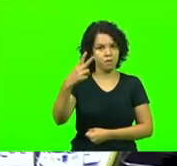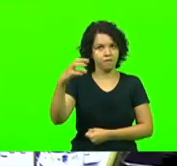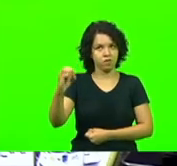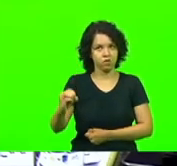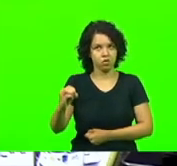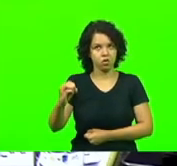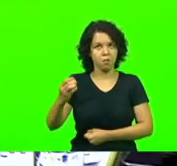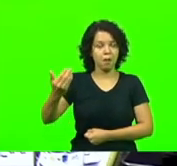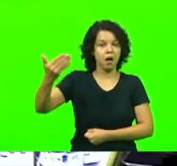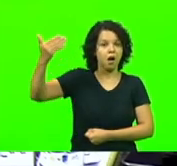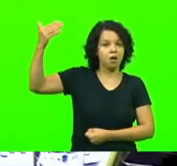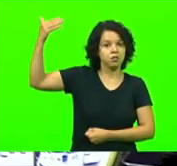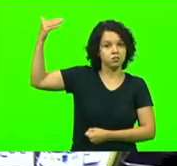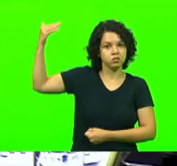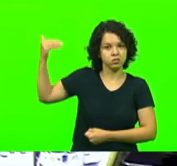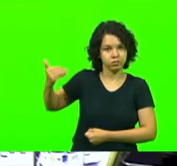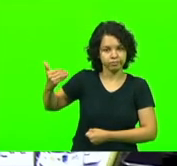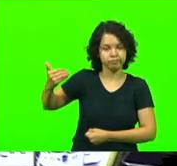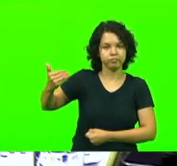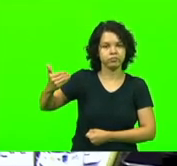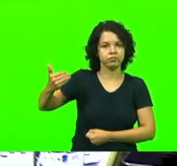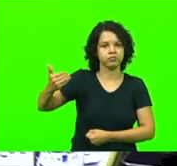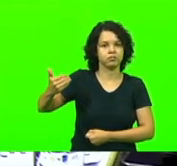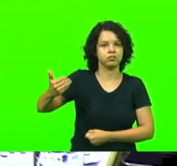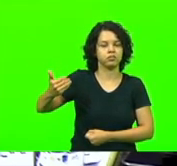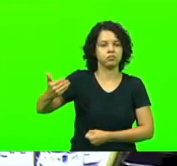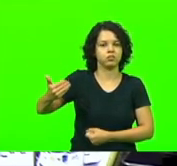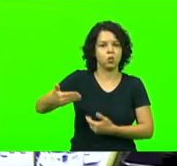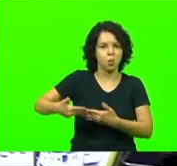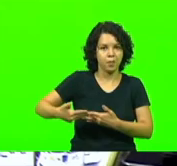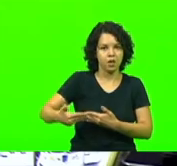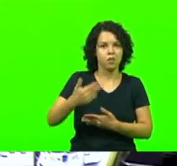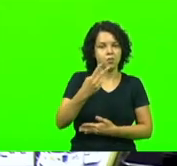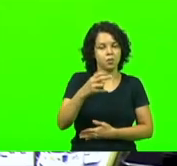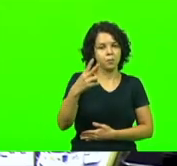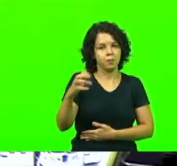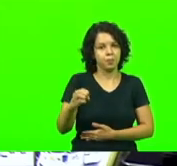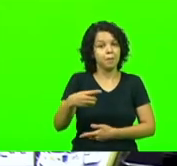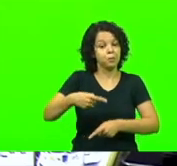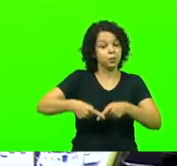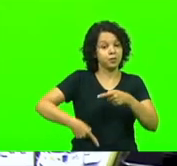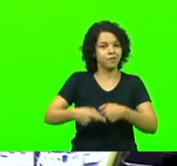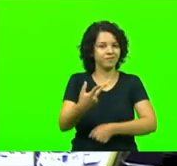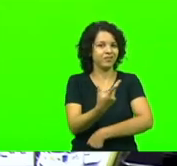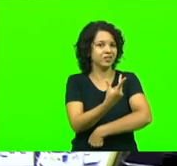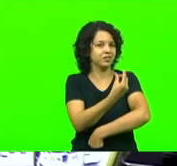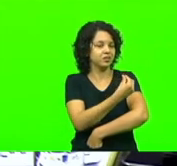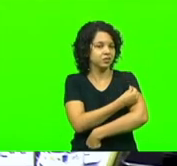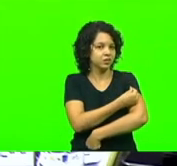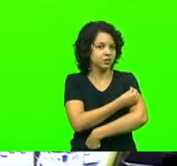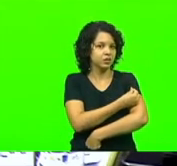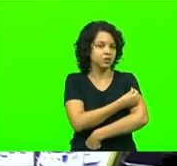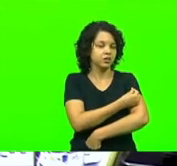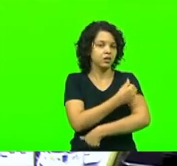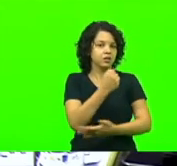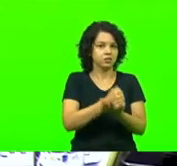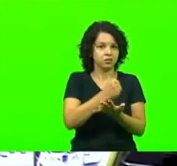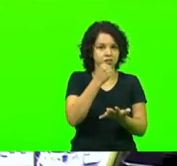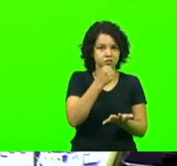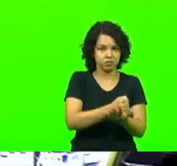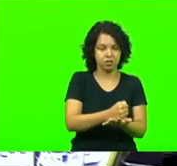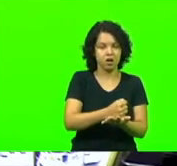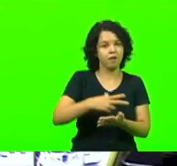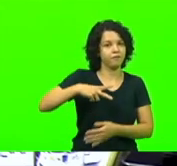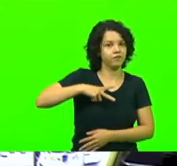pandemia, e ele proibia vacinas que não fossem certificadas pela Anvisa. Todas